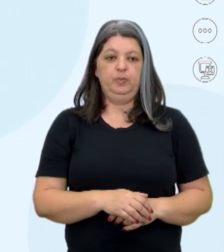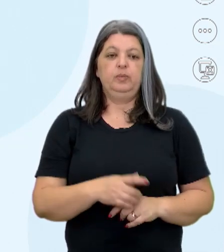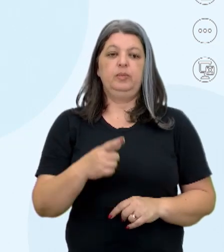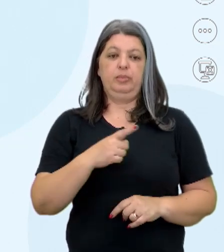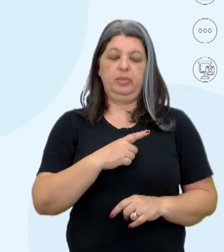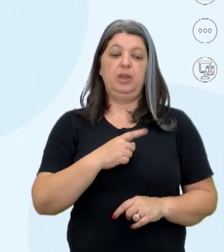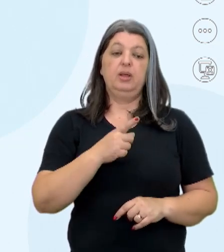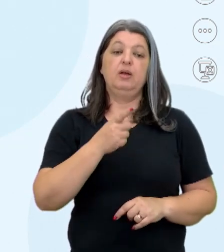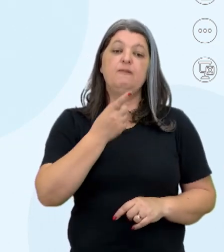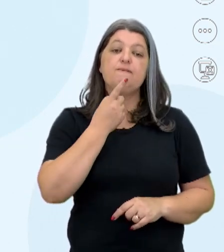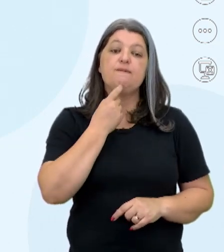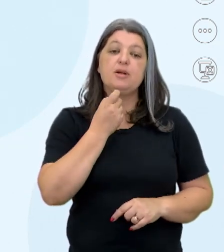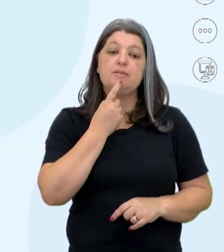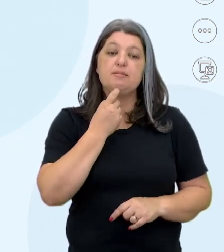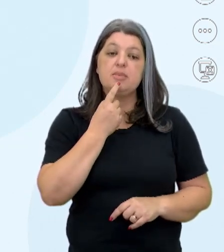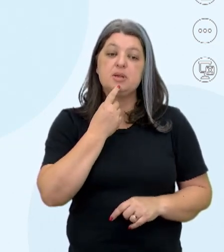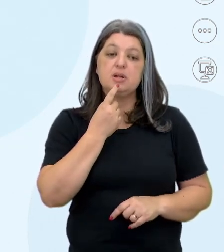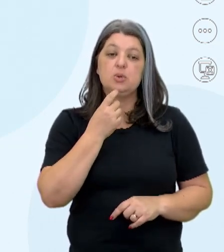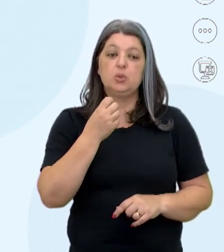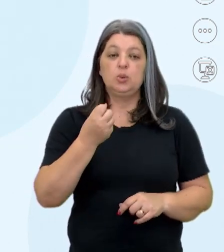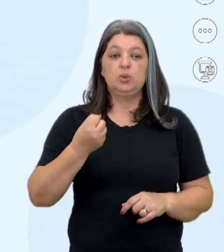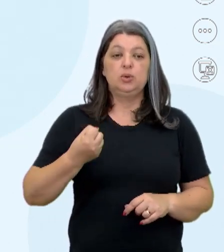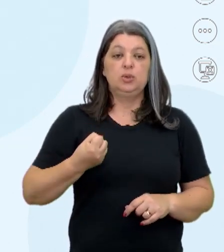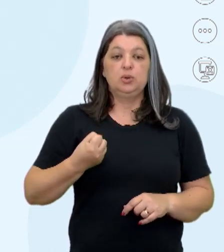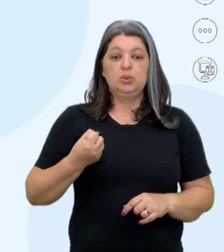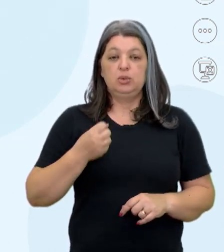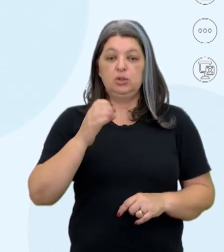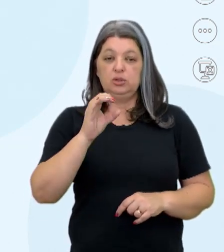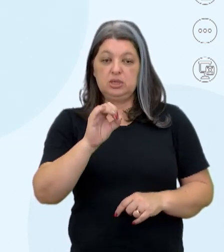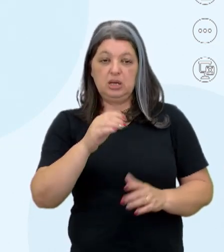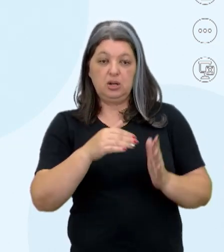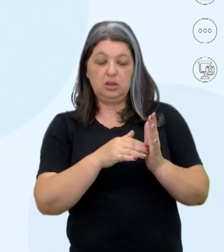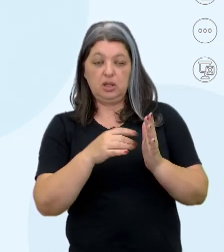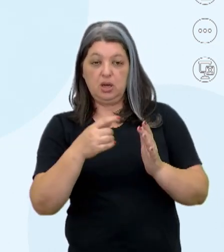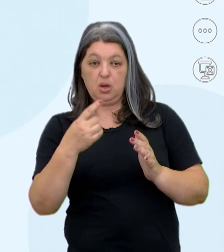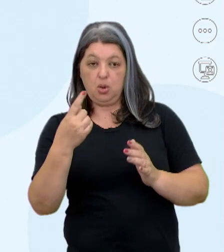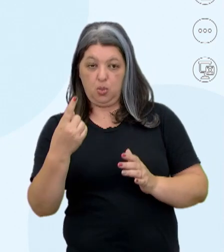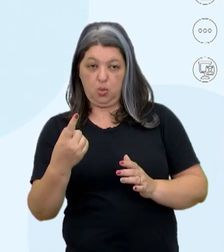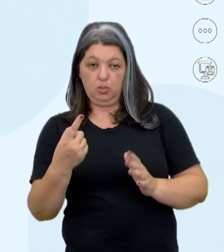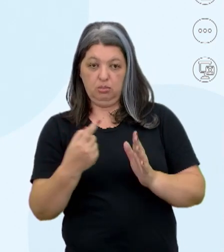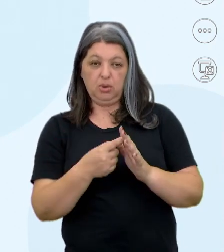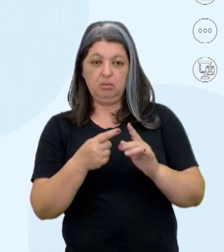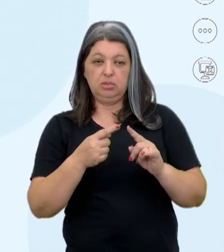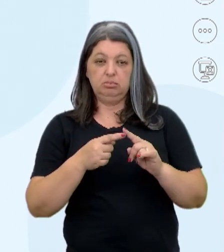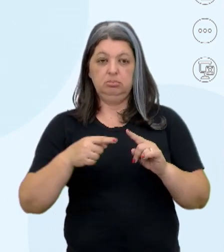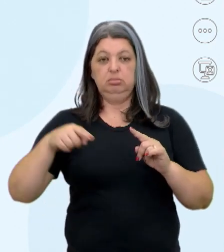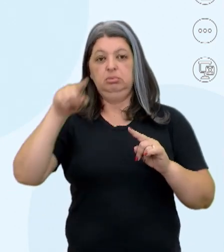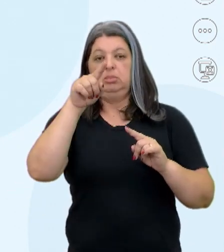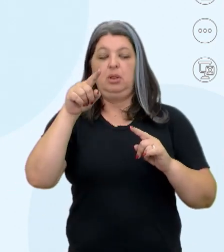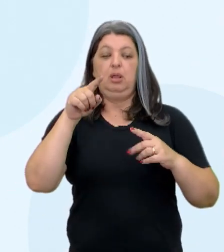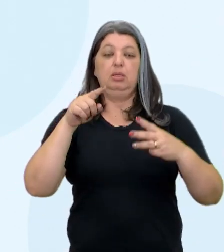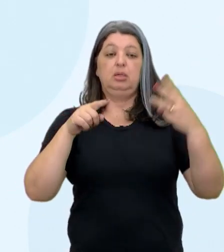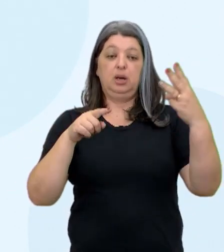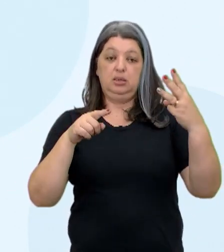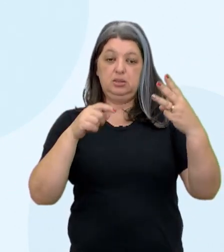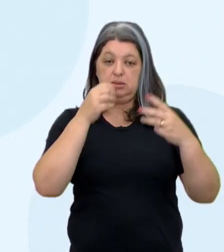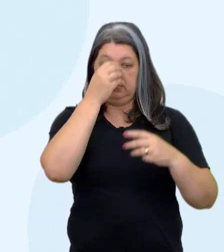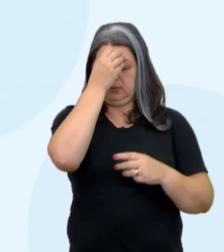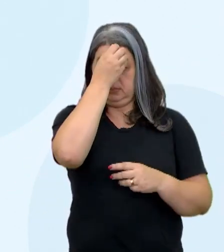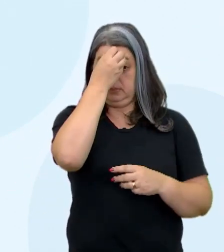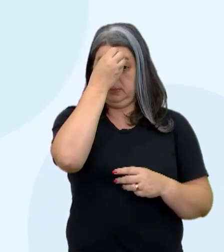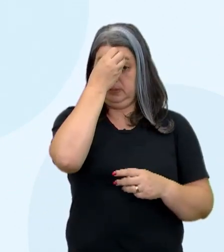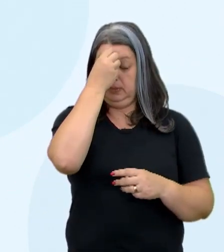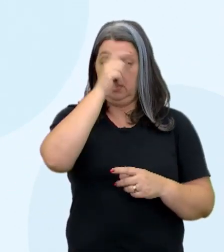amplitude lá no vermelhinho, do 0 até o 1. Quando a gente multiplicou por 3, vai bater lá em cima no 3, na primeira parte. Na segunda parte, vai bater